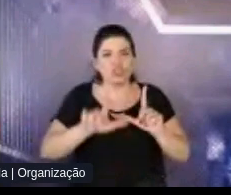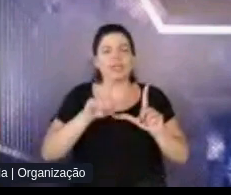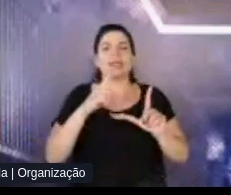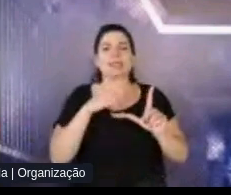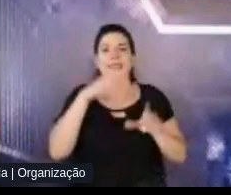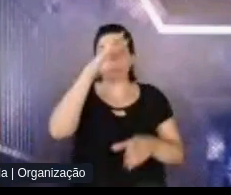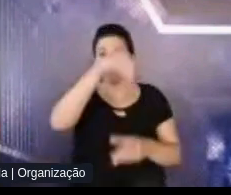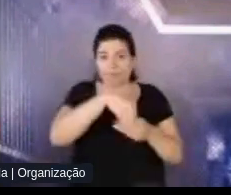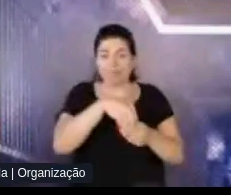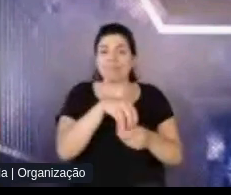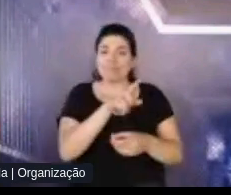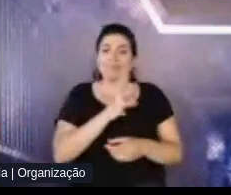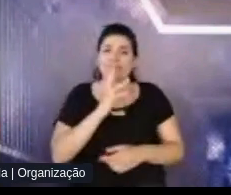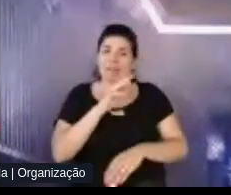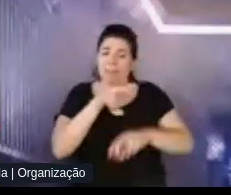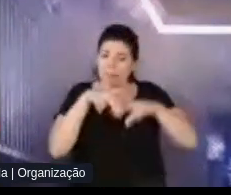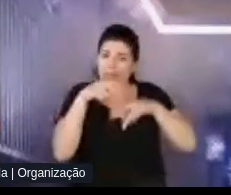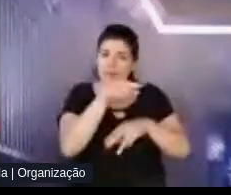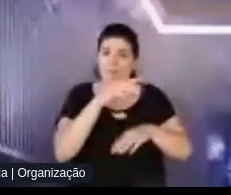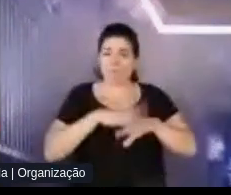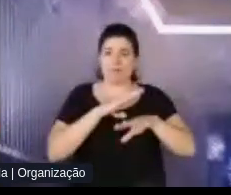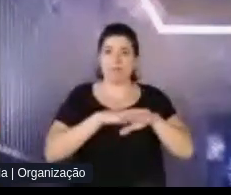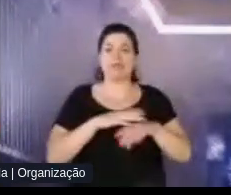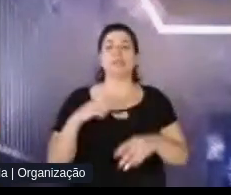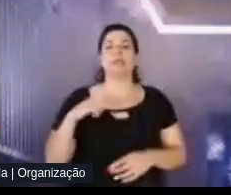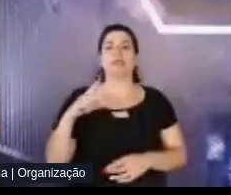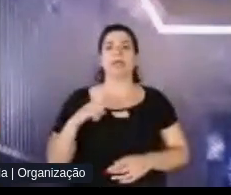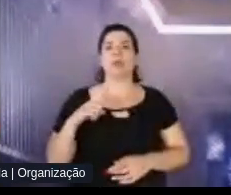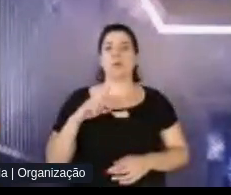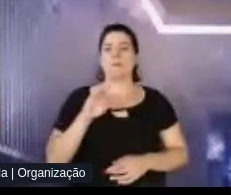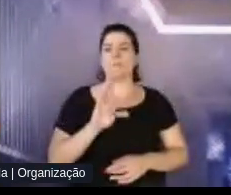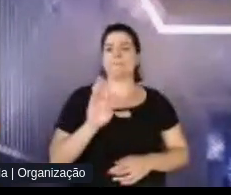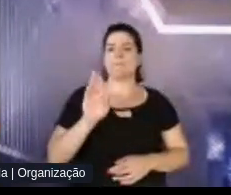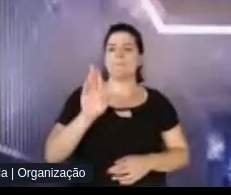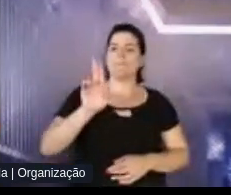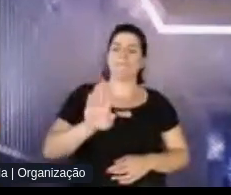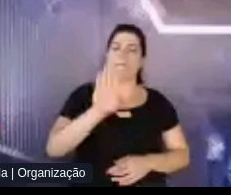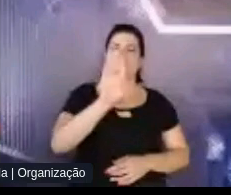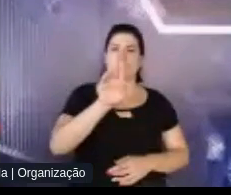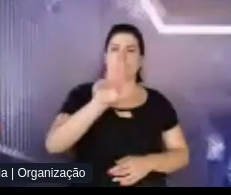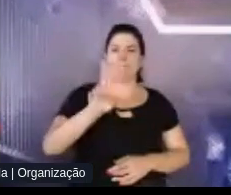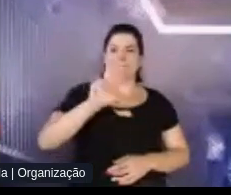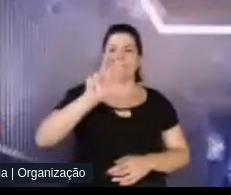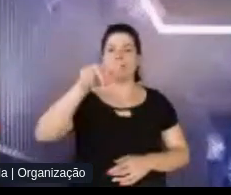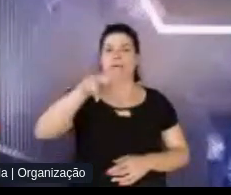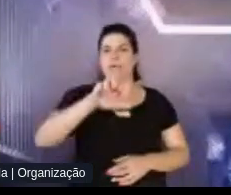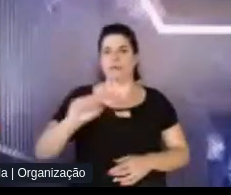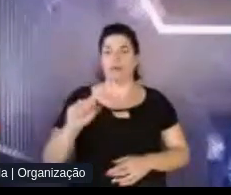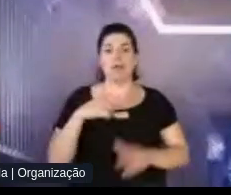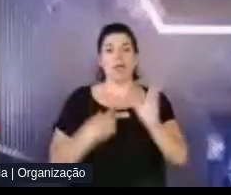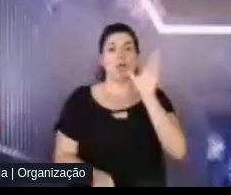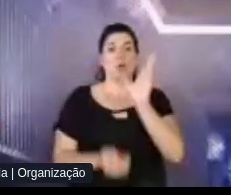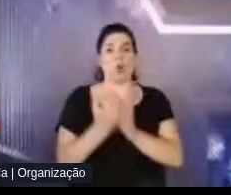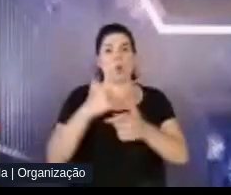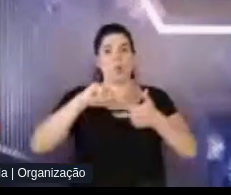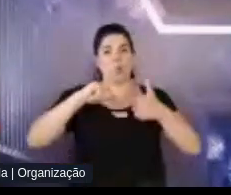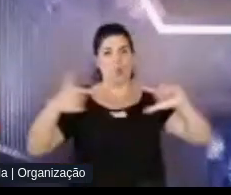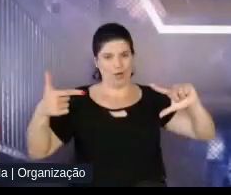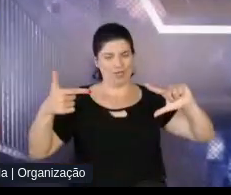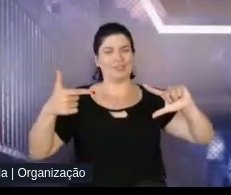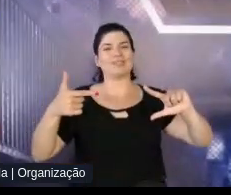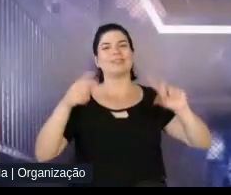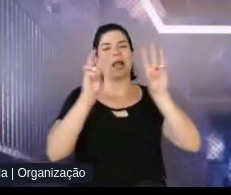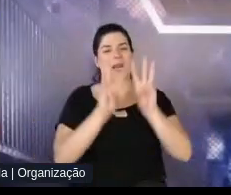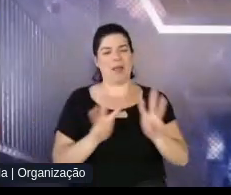aritmética. Seguindo, a gente tem o Tim Berners-Lee, que ele é responsável pela criação do World Wide Web, o